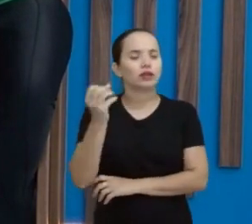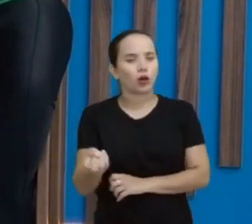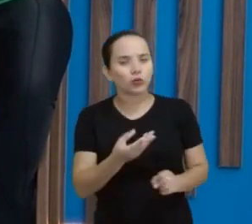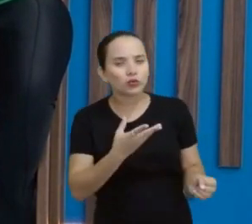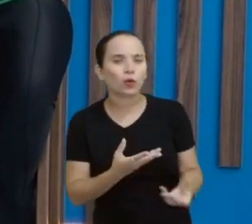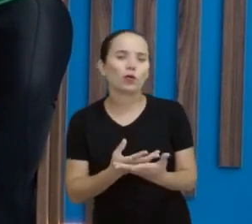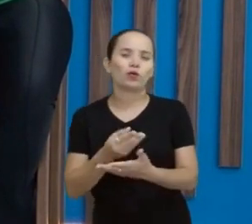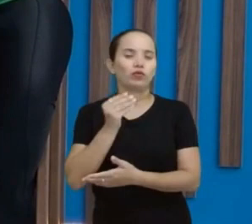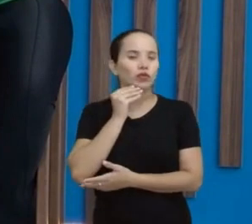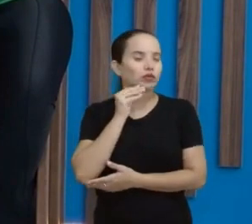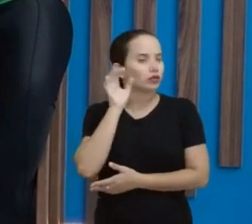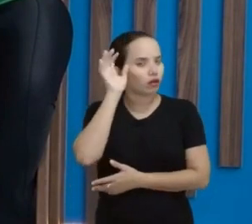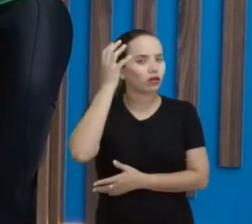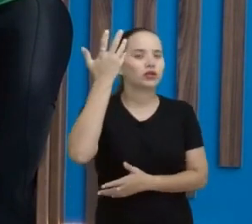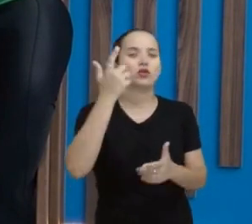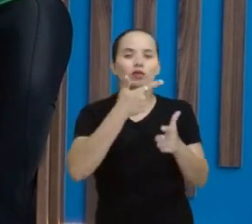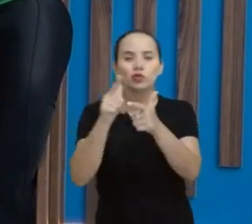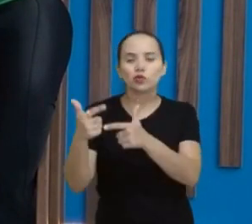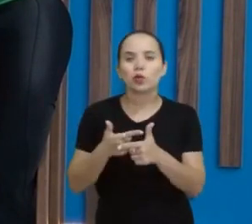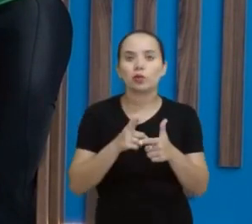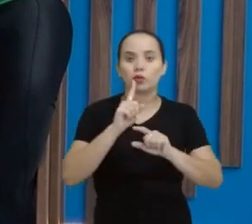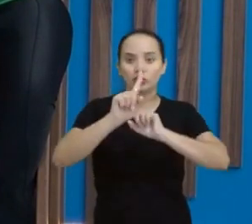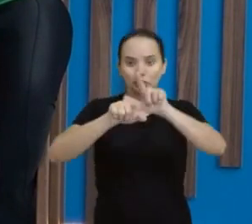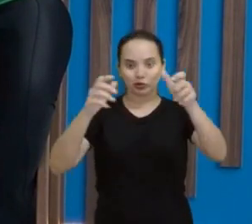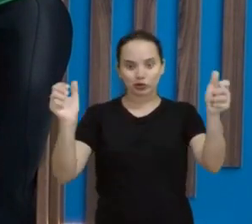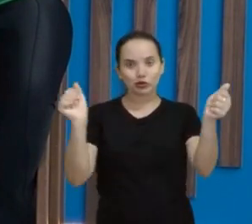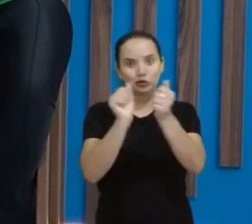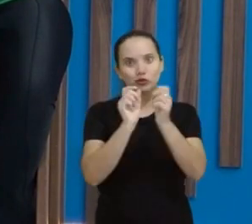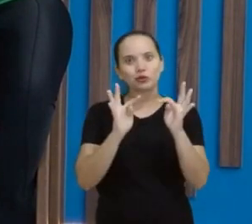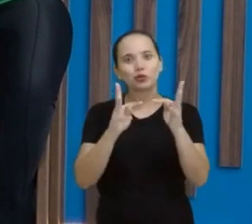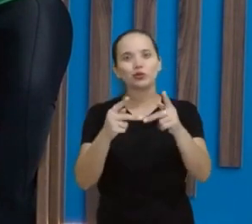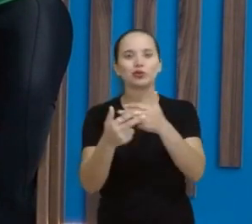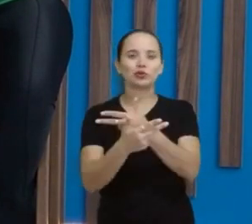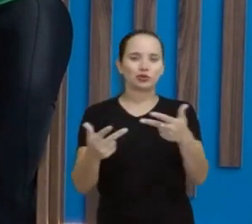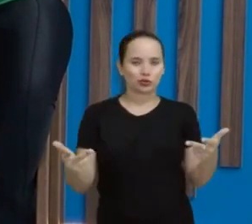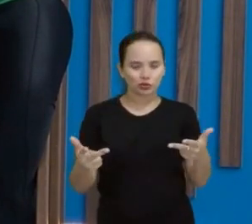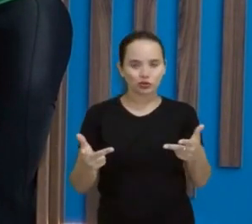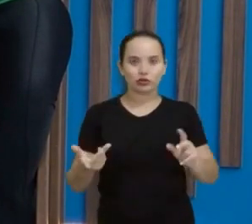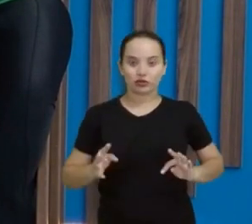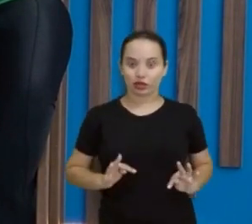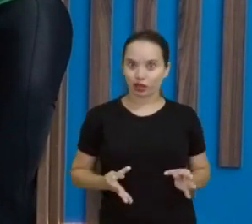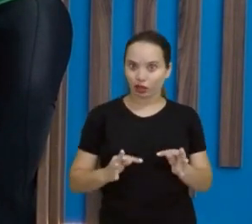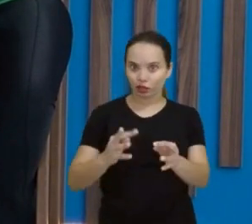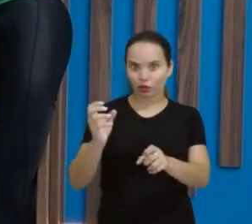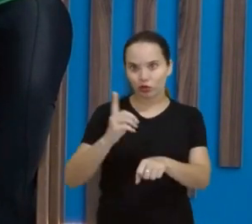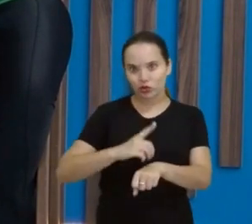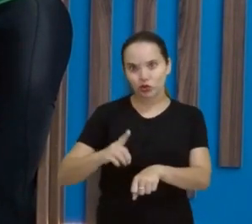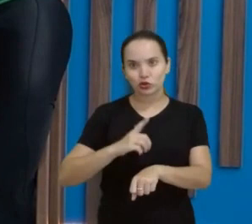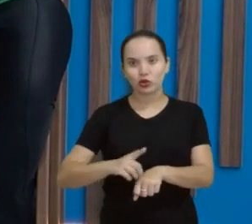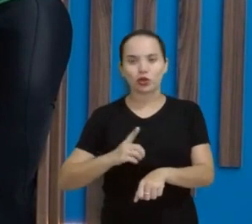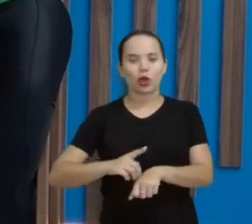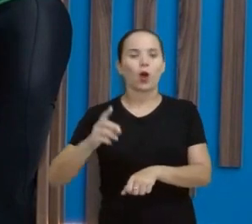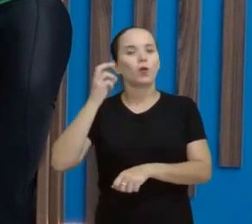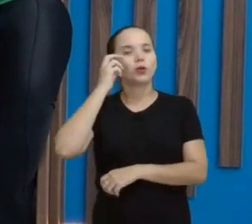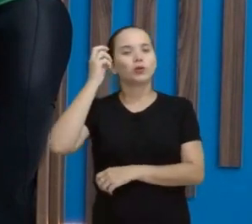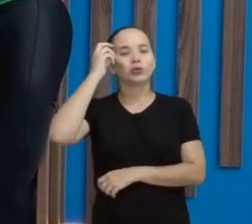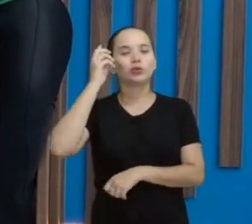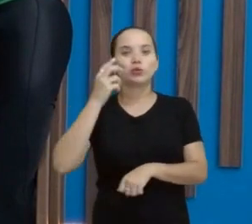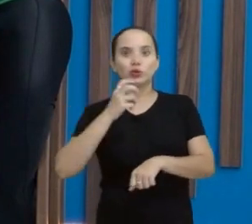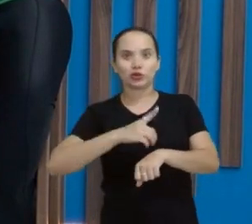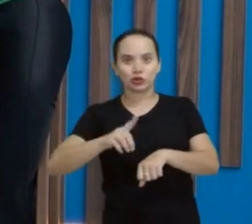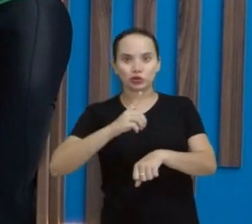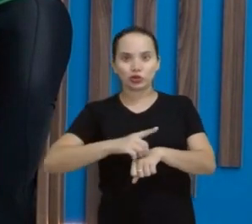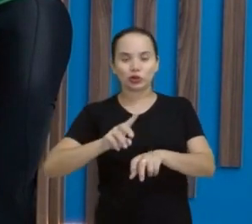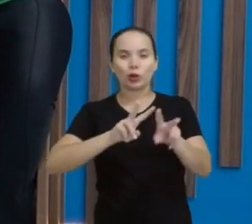problemas. Exatamente. E aí a gente junta todas essas coisas que a gente falou, né? Ou seja, das tecnologias digitais, da cultura digital, da questão